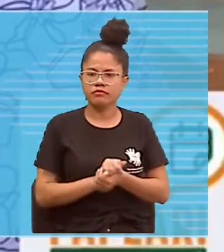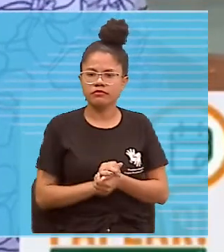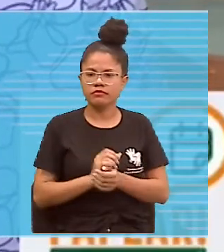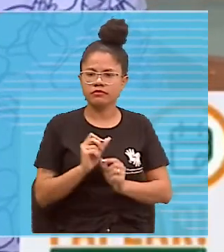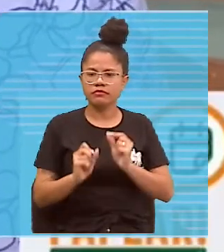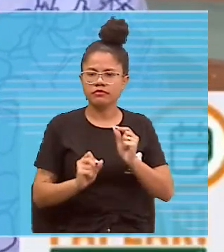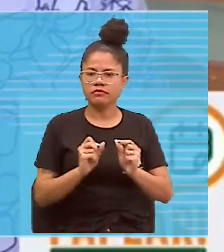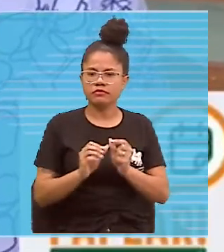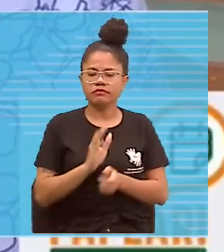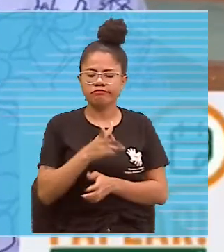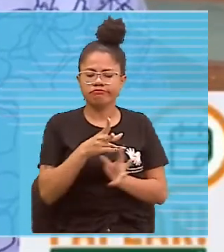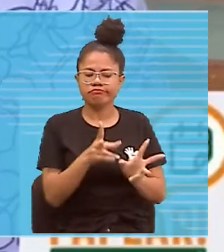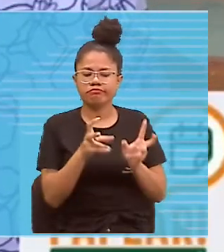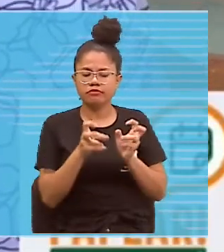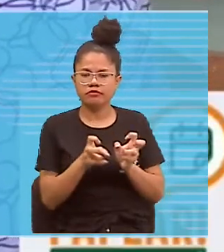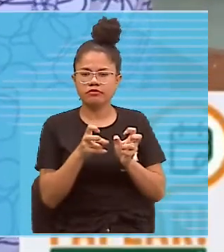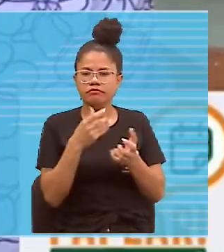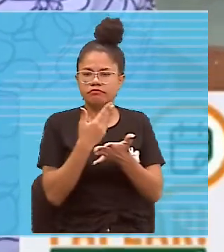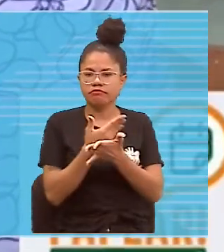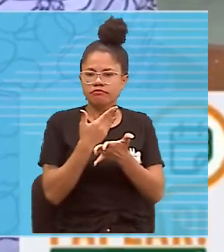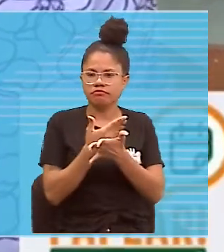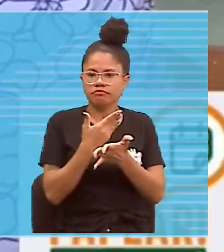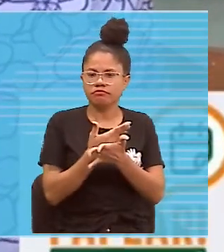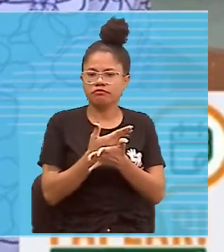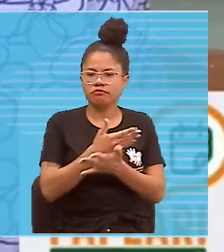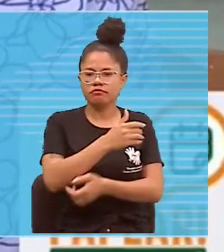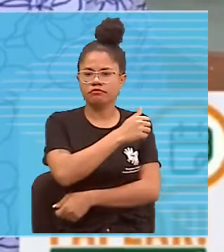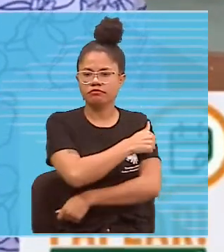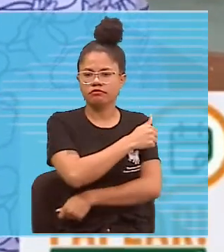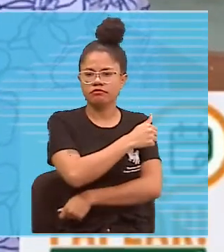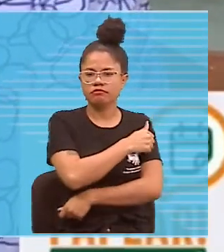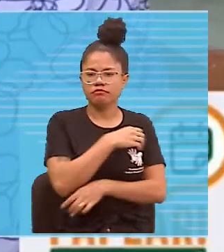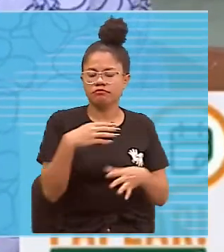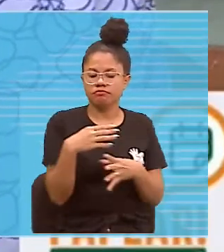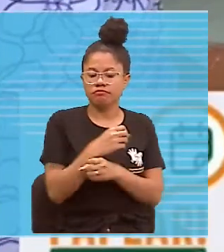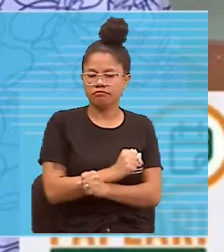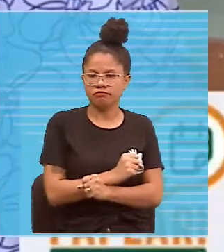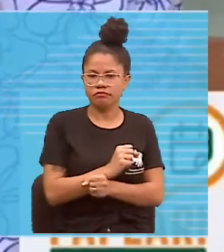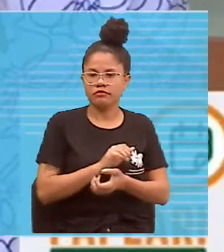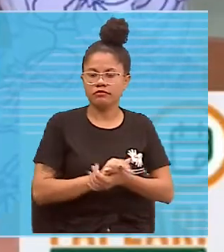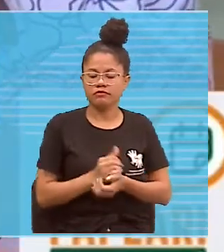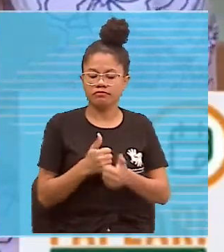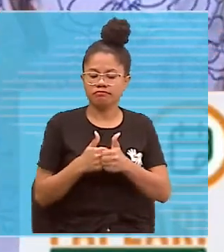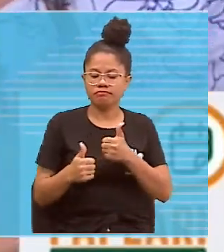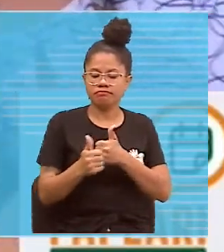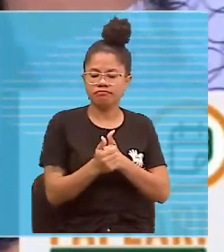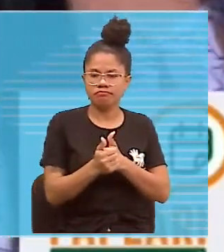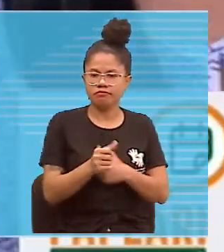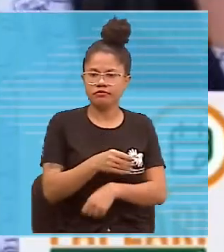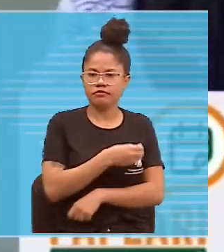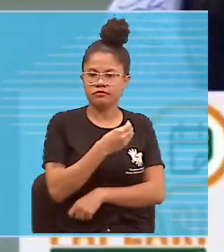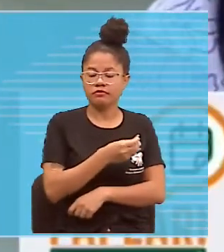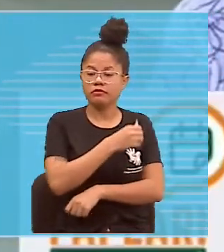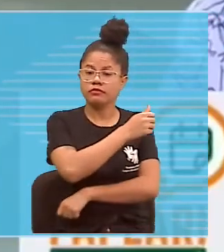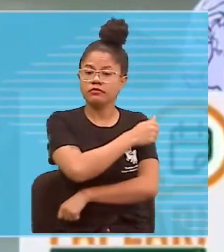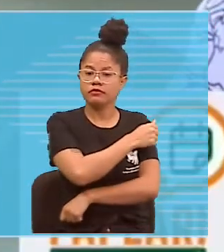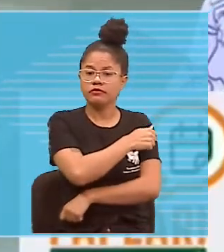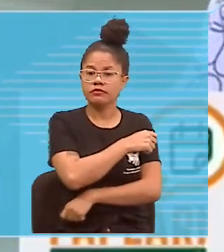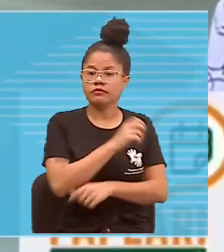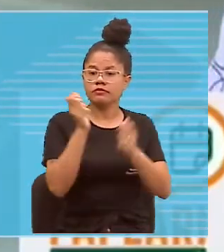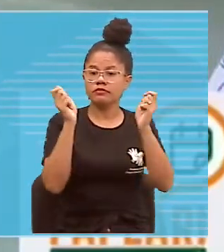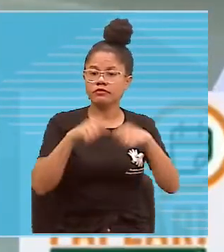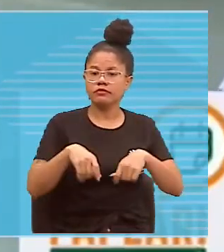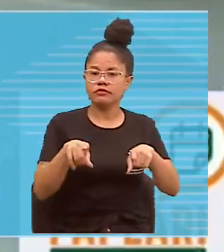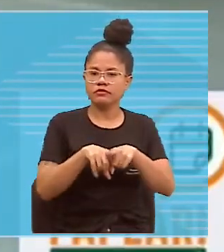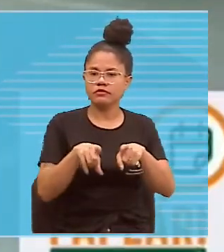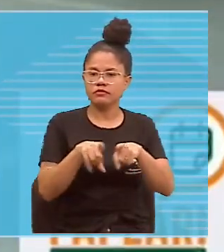ele faz parte da vida do aluno e precisa também fazer parte da vida do professor. E através desse projeto,